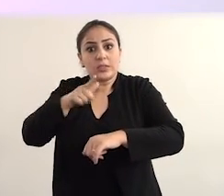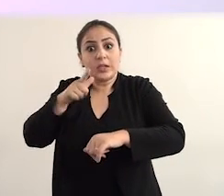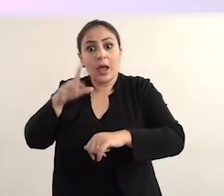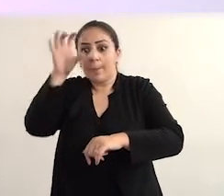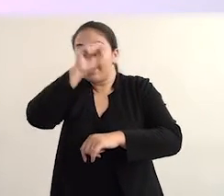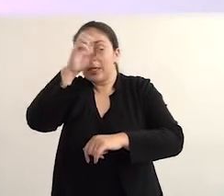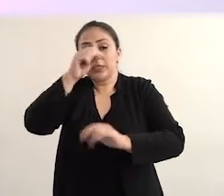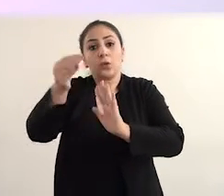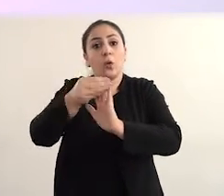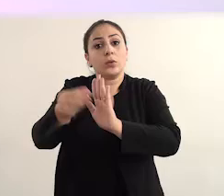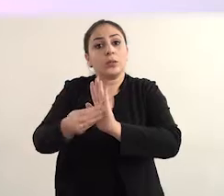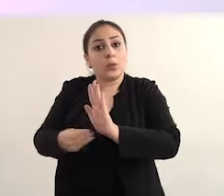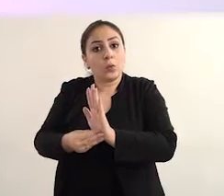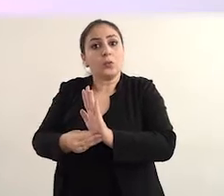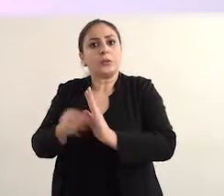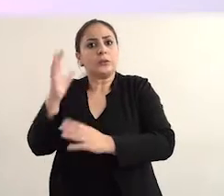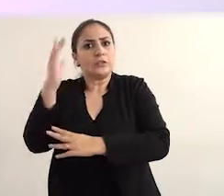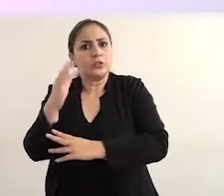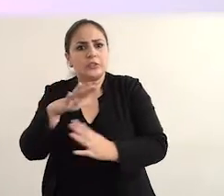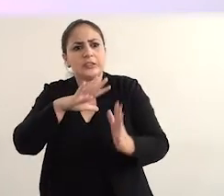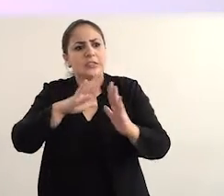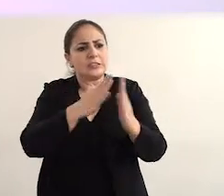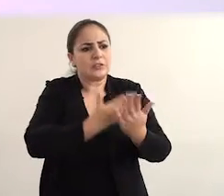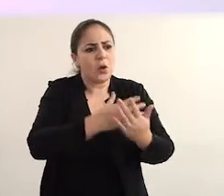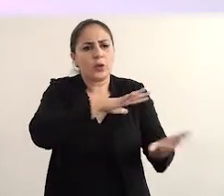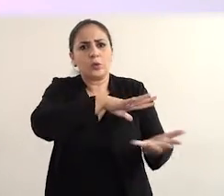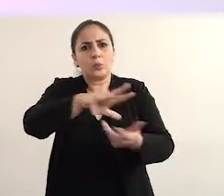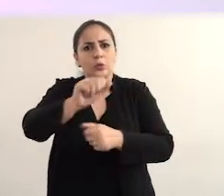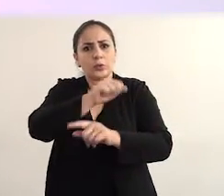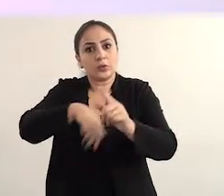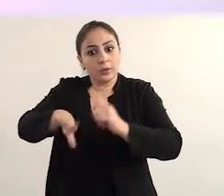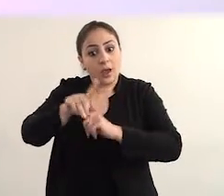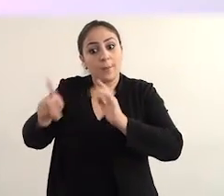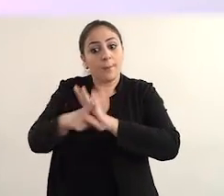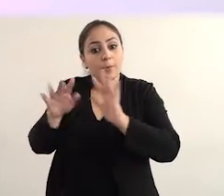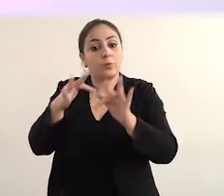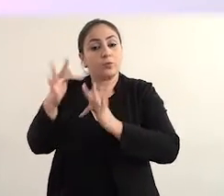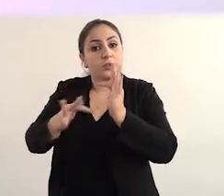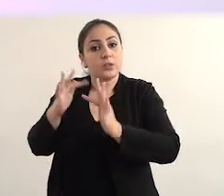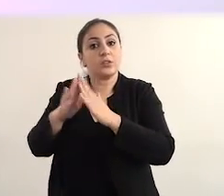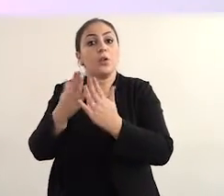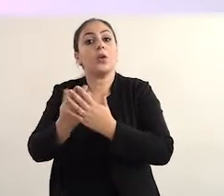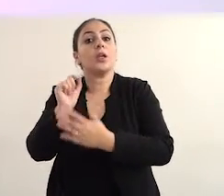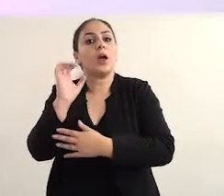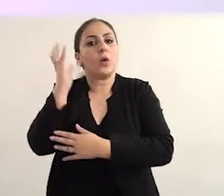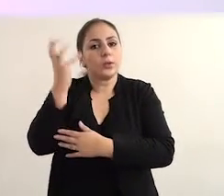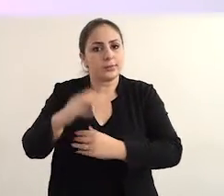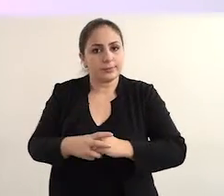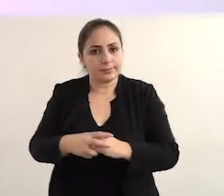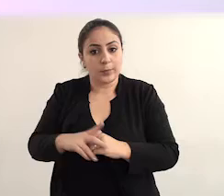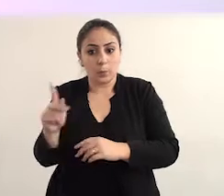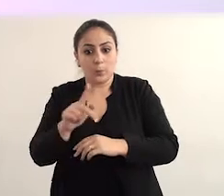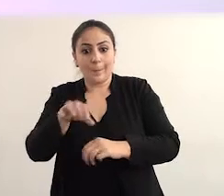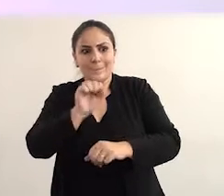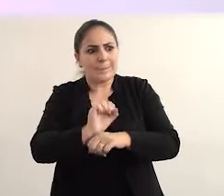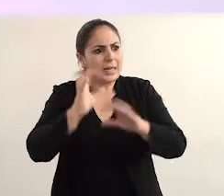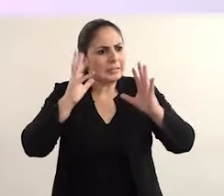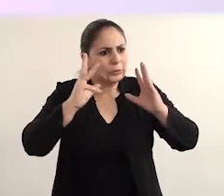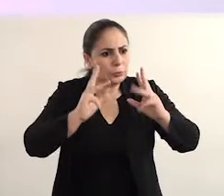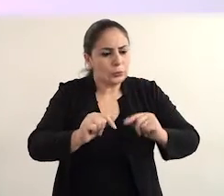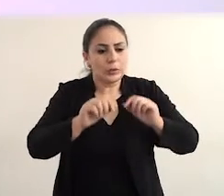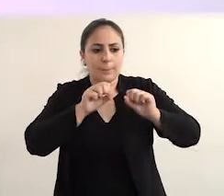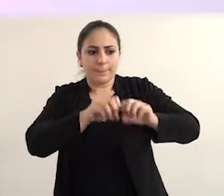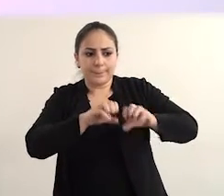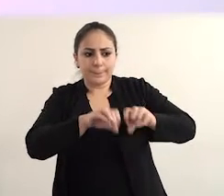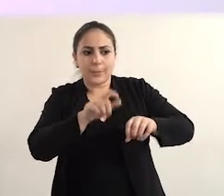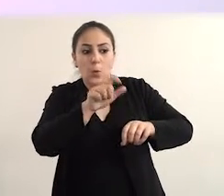conteúdo científico da escola, do mundo, da sociedade, que é a função da escola, o professor tem que parar tudo e dar conta de outras